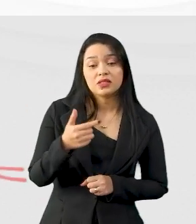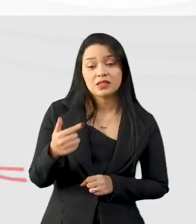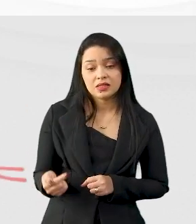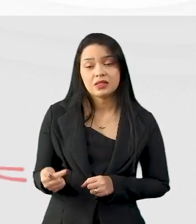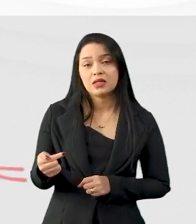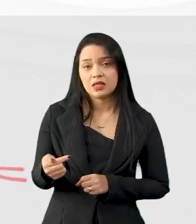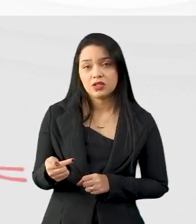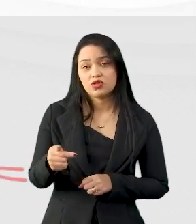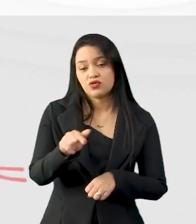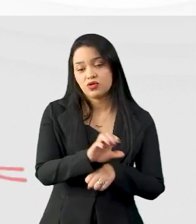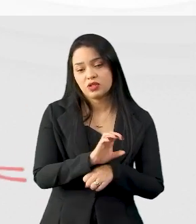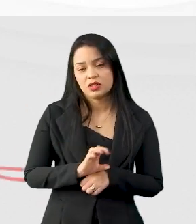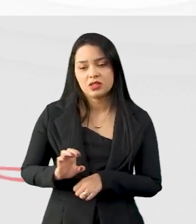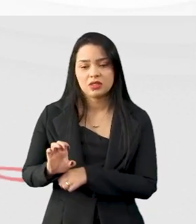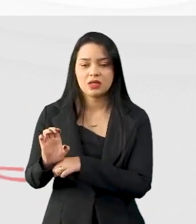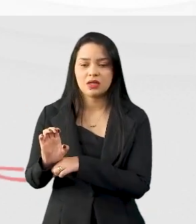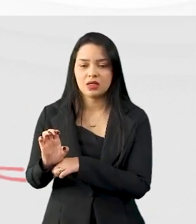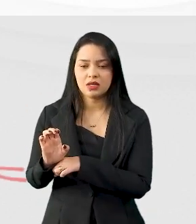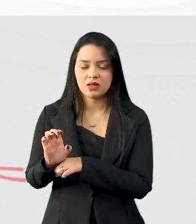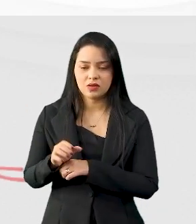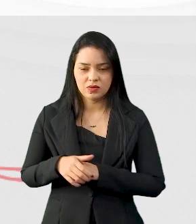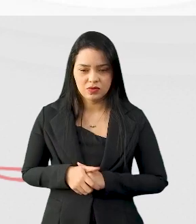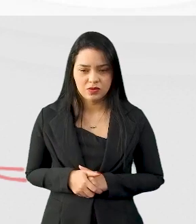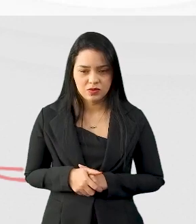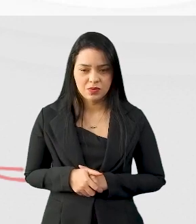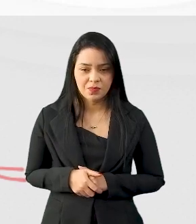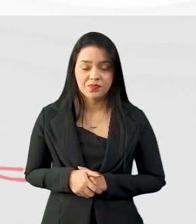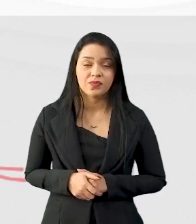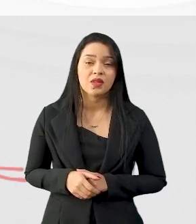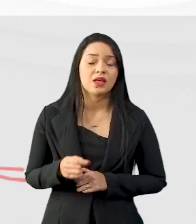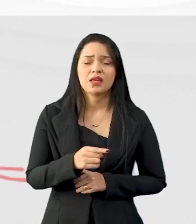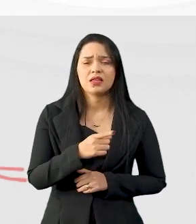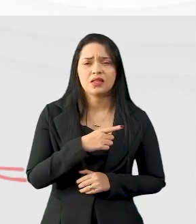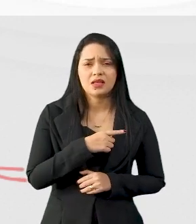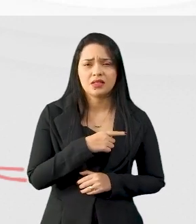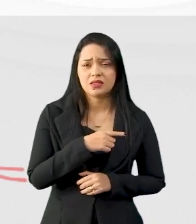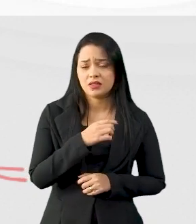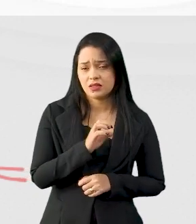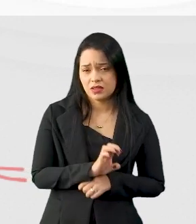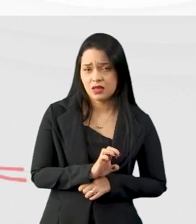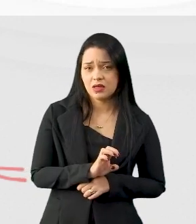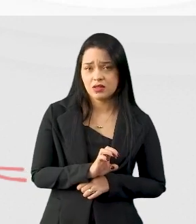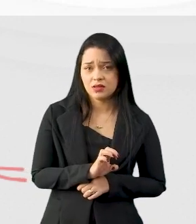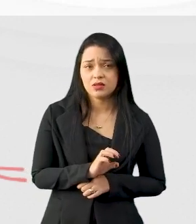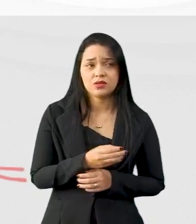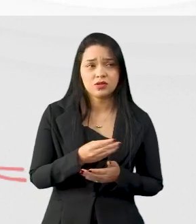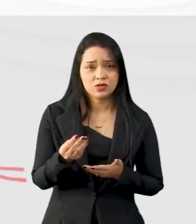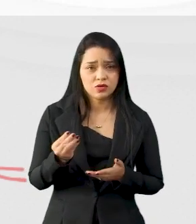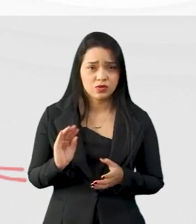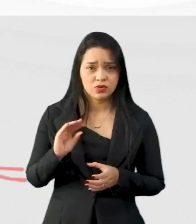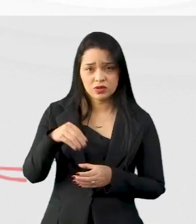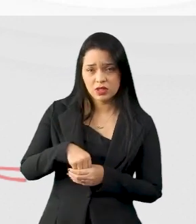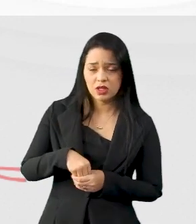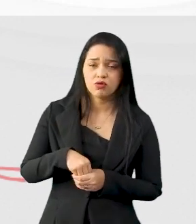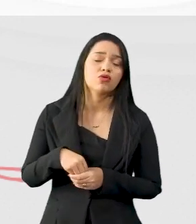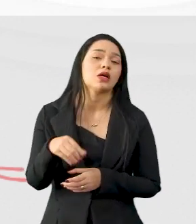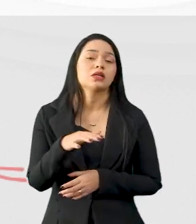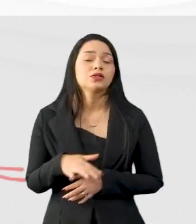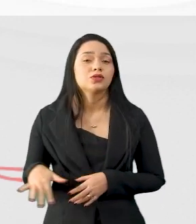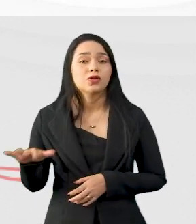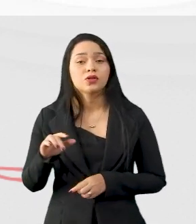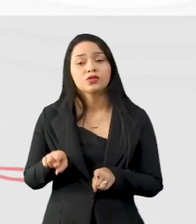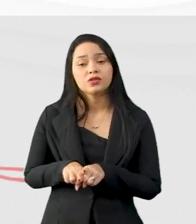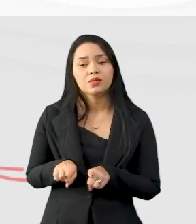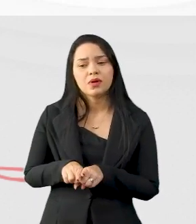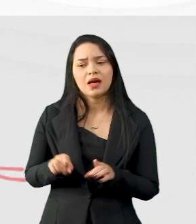unidades administrativas, tá certo? E esses estados e o Distrito Federal estão distribuídos dentre essas regiões, e aí eu